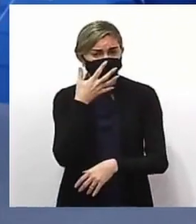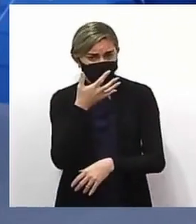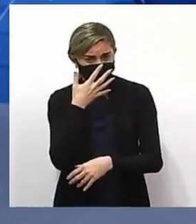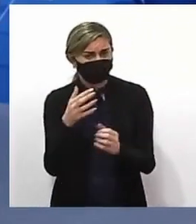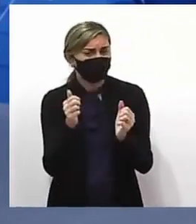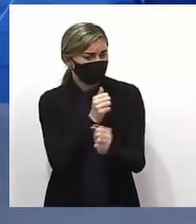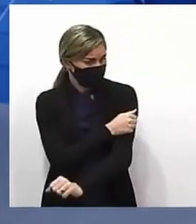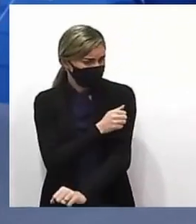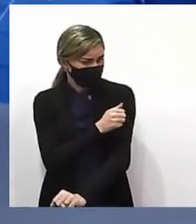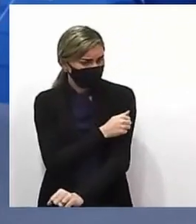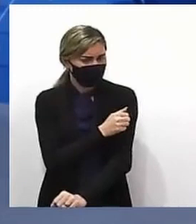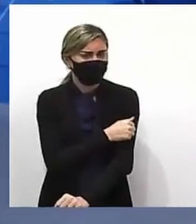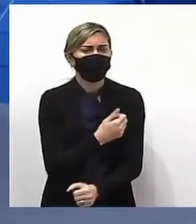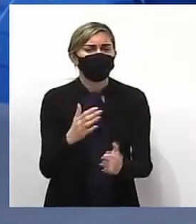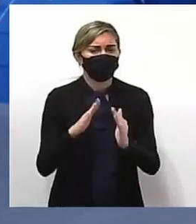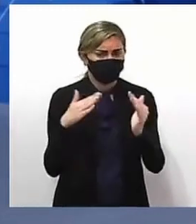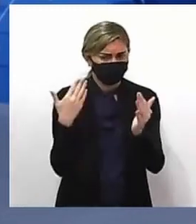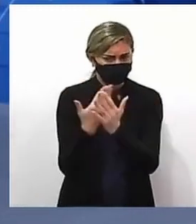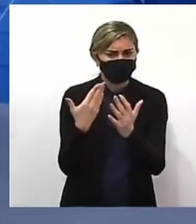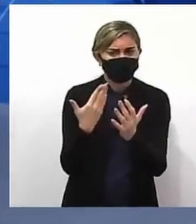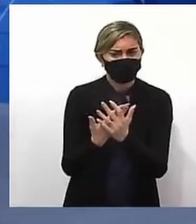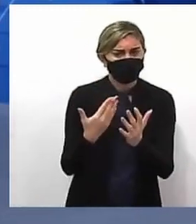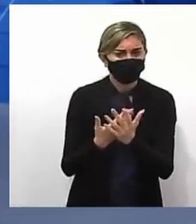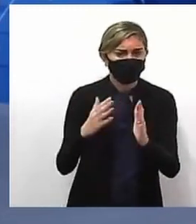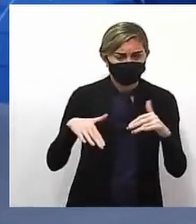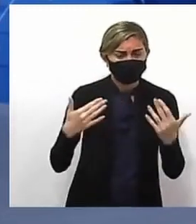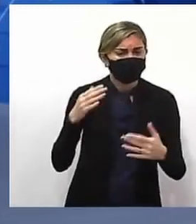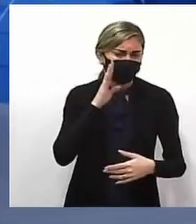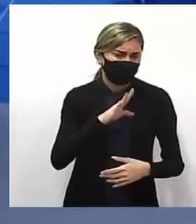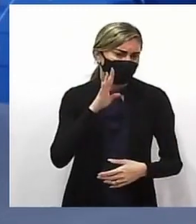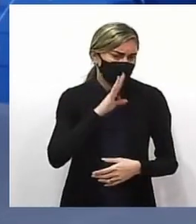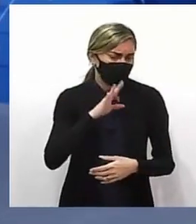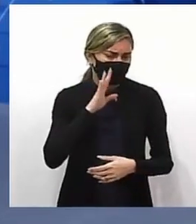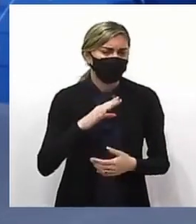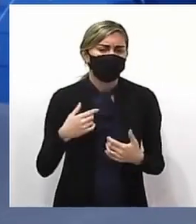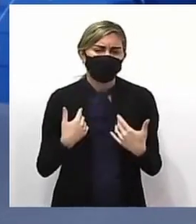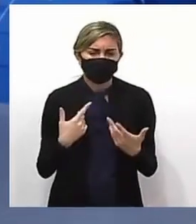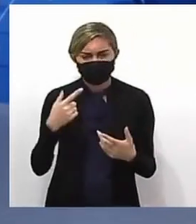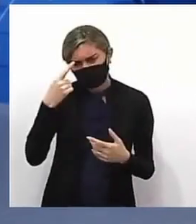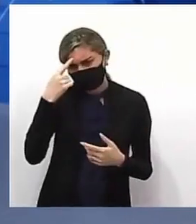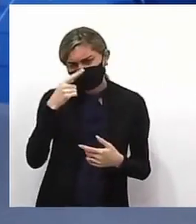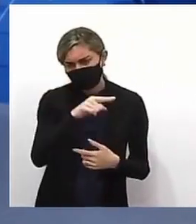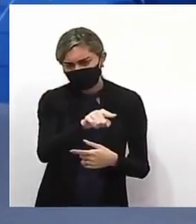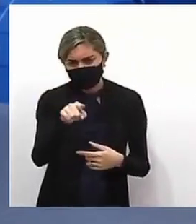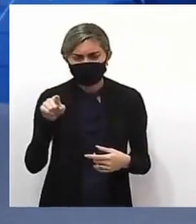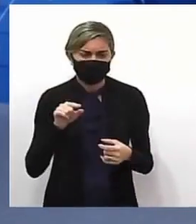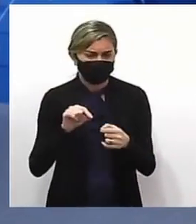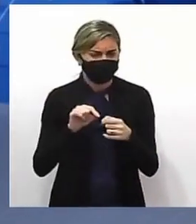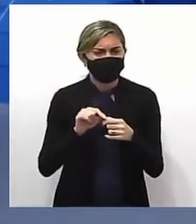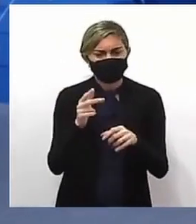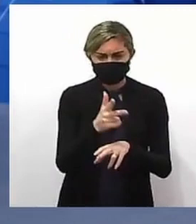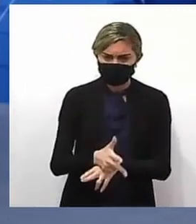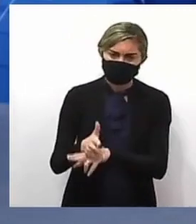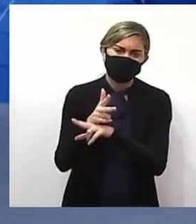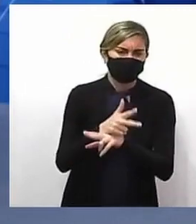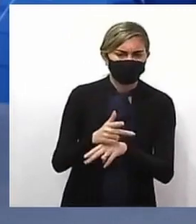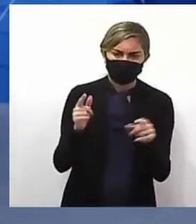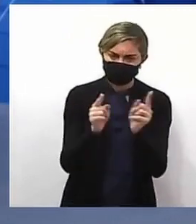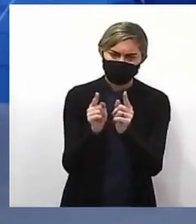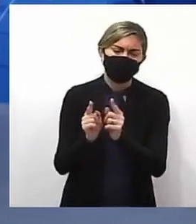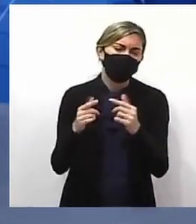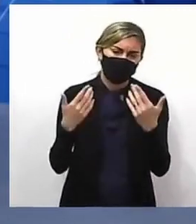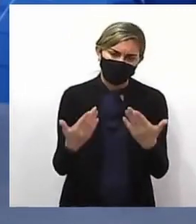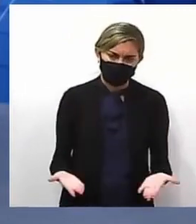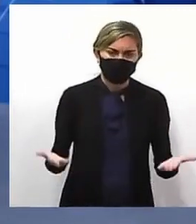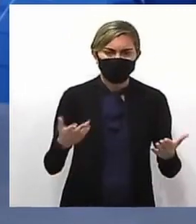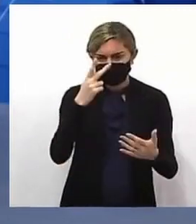os alunos e alunas na escola. Então isso é muito legal, né? Eu imagino que para você fazer cinema é isso, é fazer cinema para